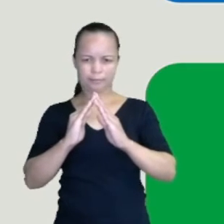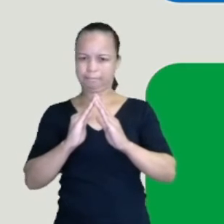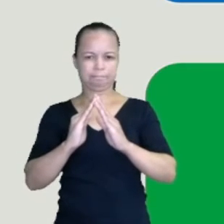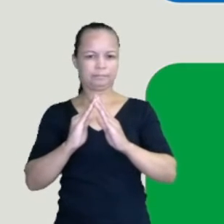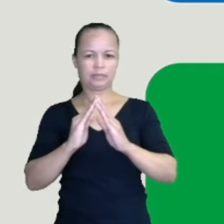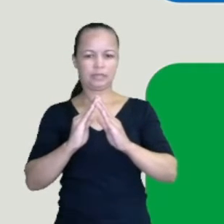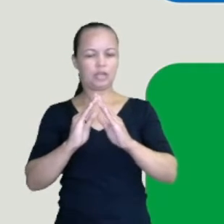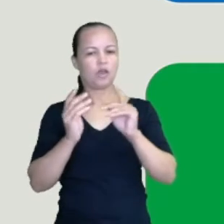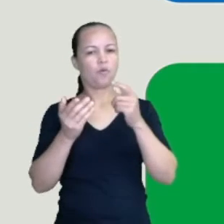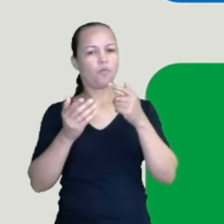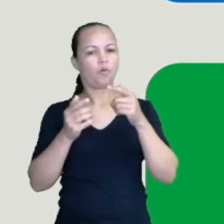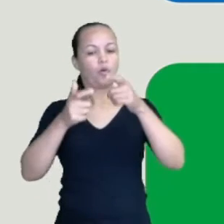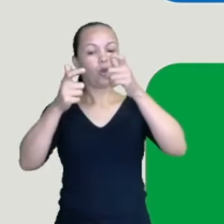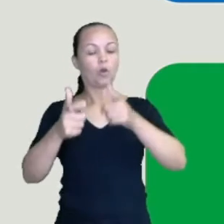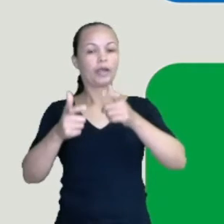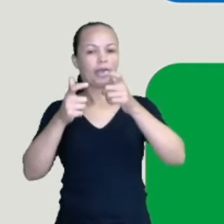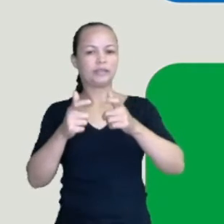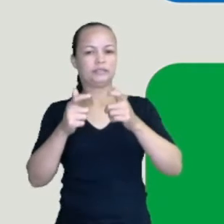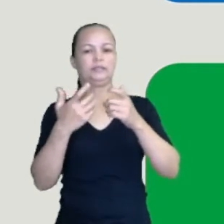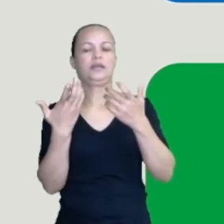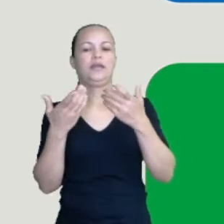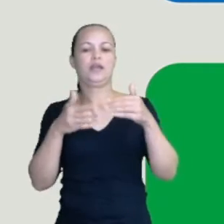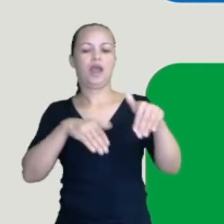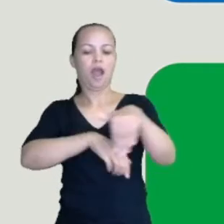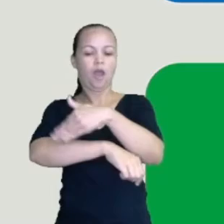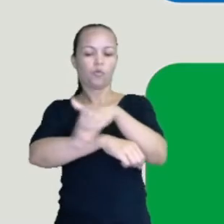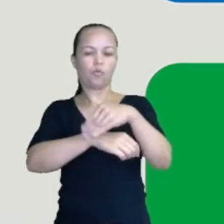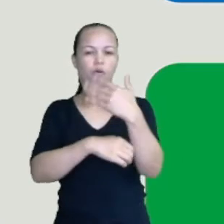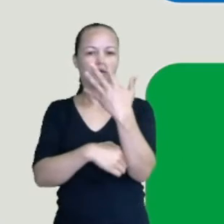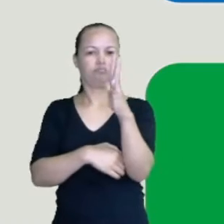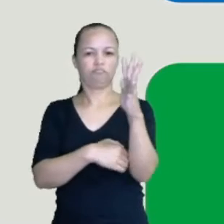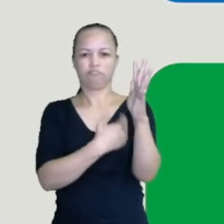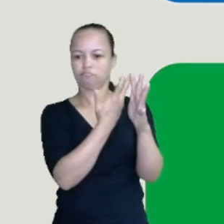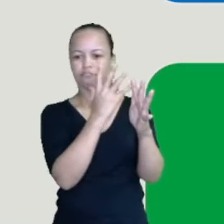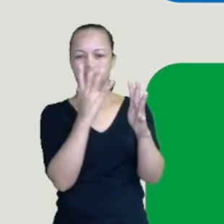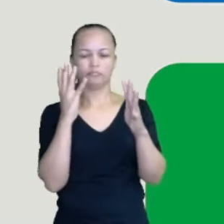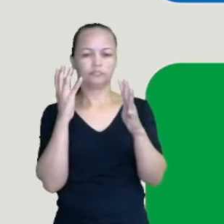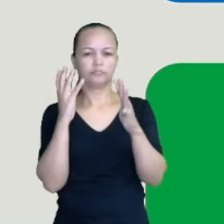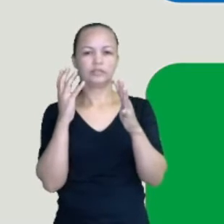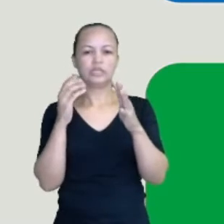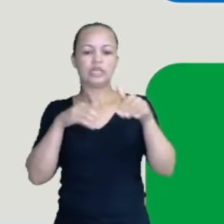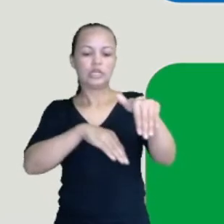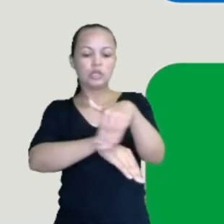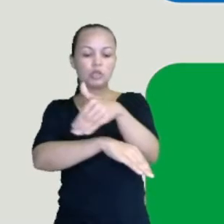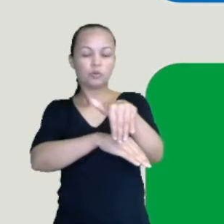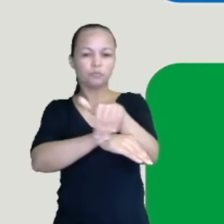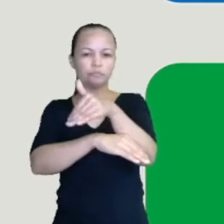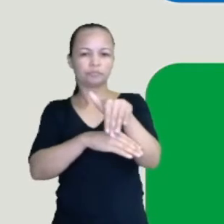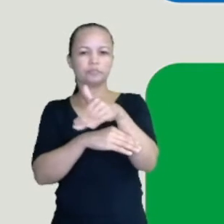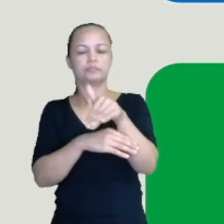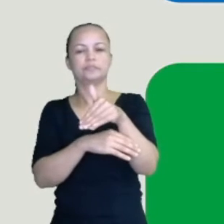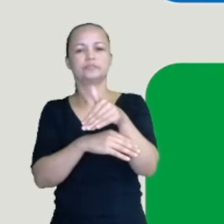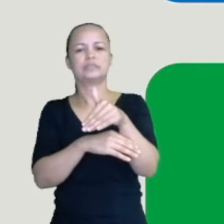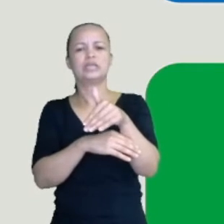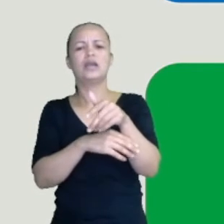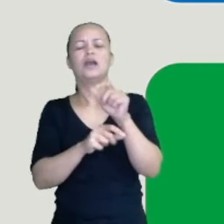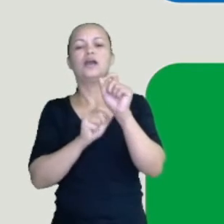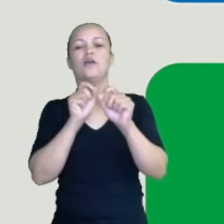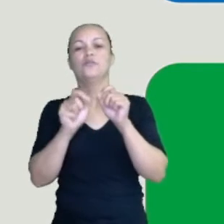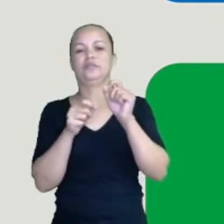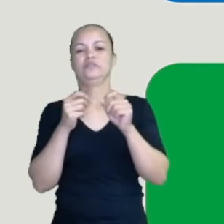ao lado, que é a Rua das Árvores, certo? E o quarteirão é o que